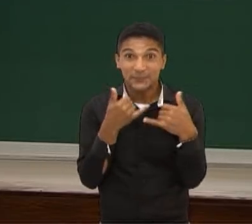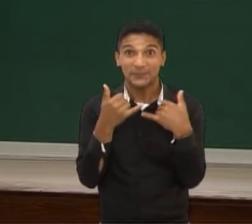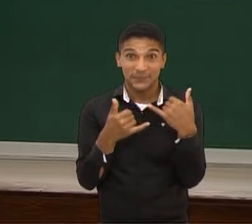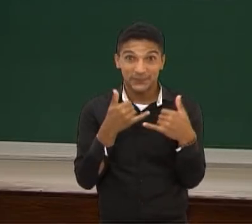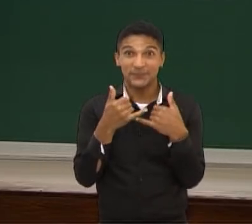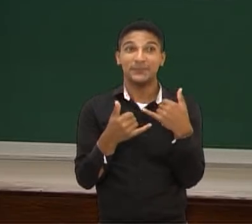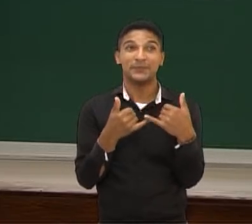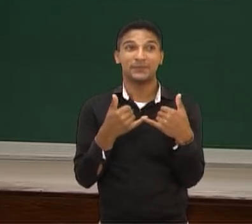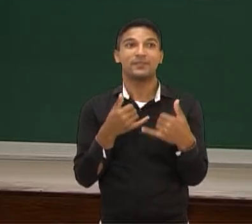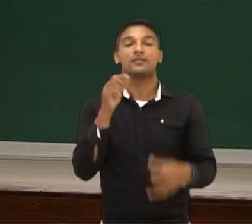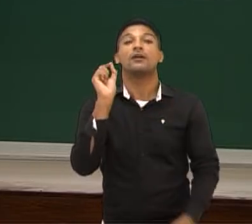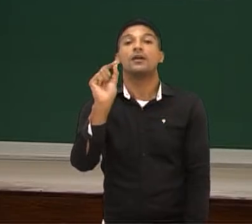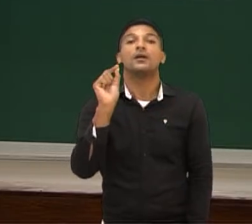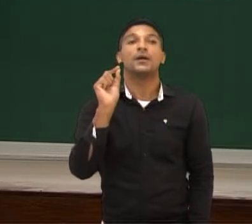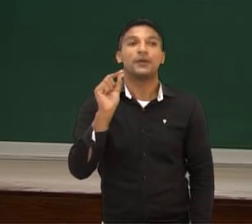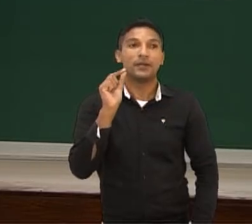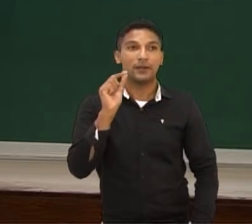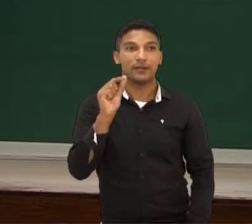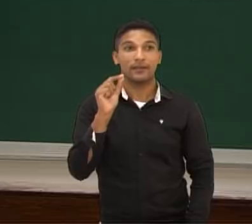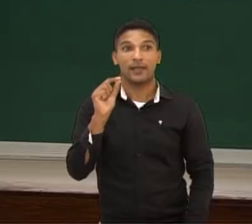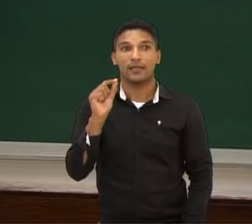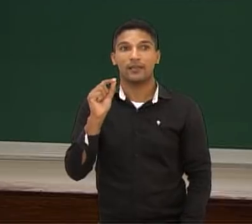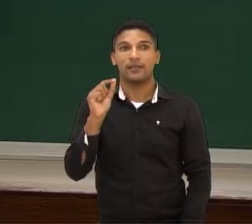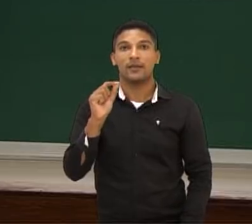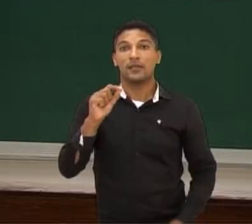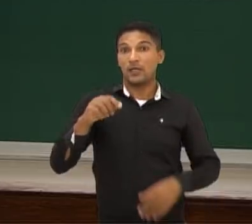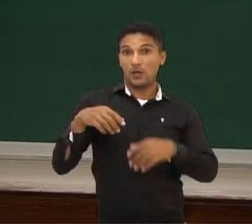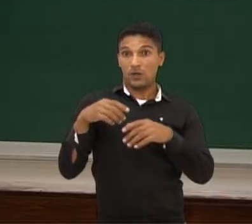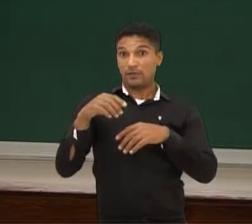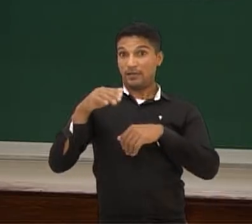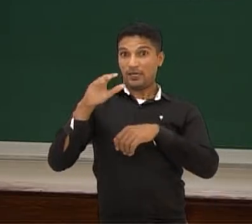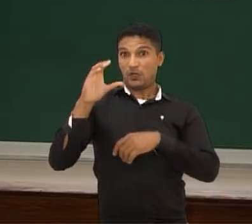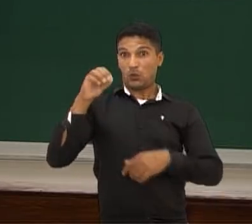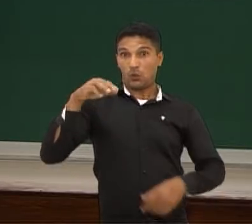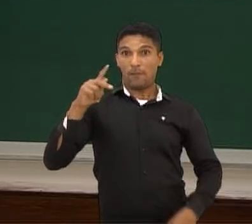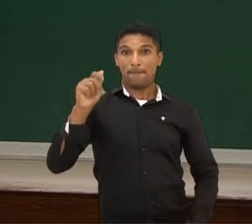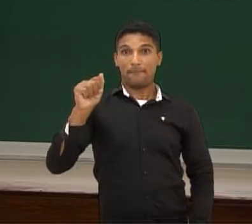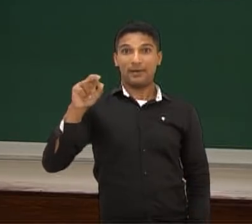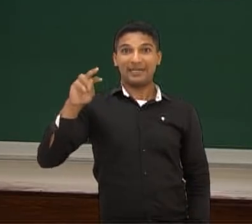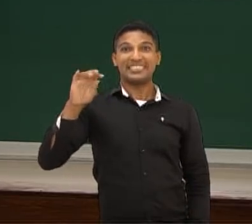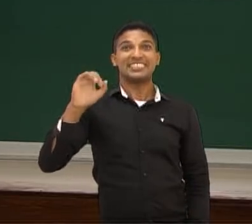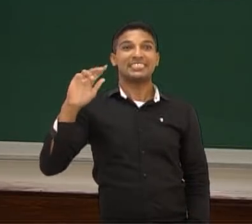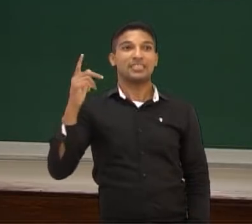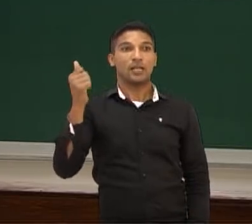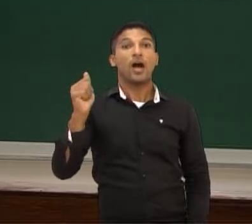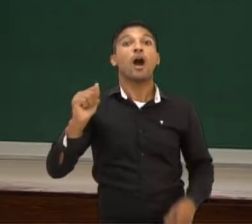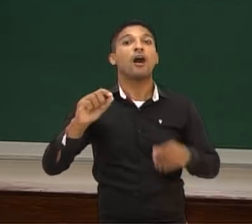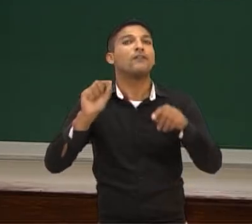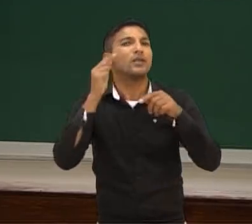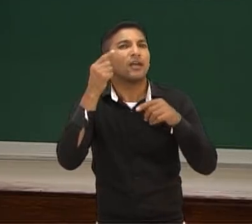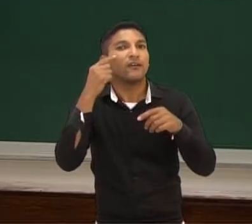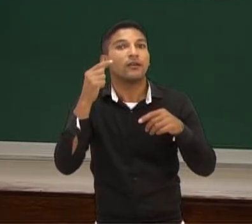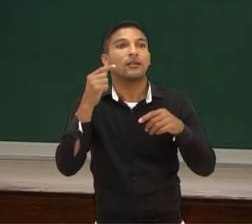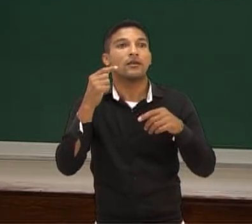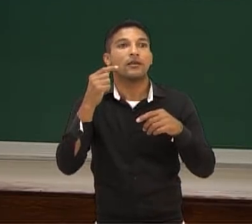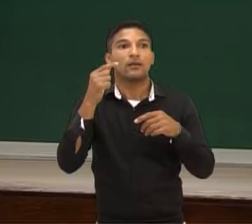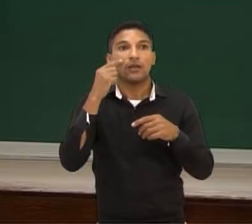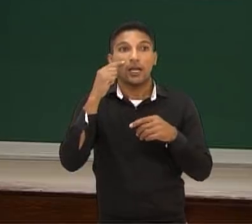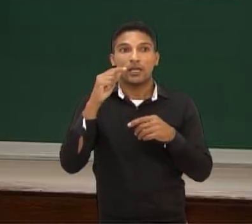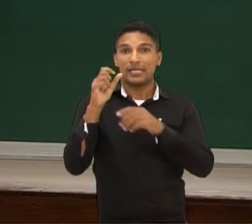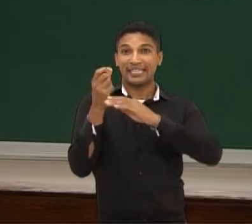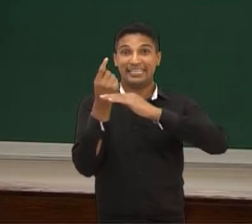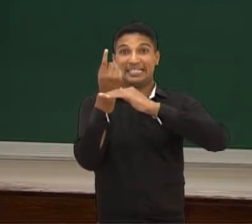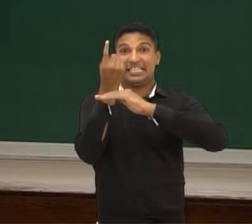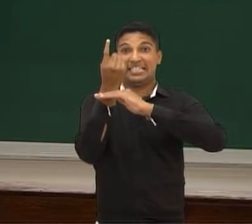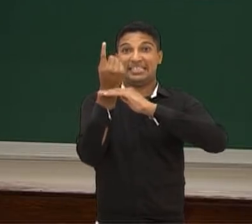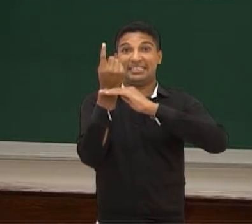ser o quê? Compartilha mais de um inteiro. Então eu vou deixar um tempinho para vocês acessarem lá o aplicativo Matific de vocês